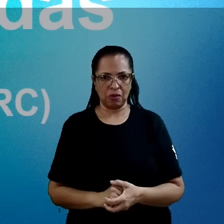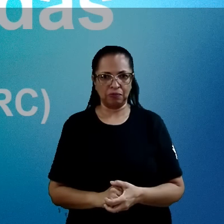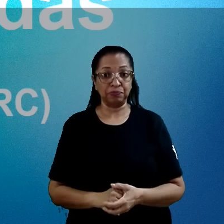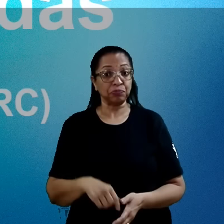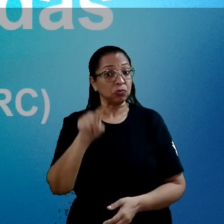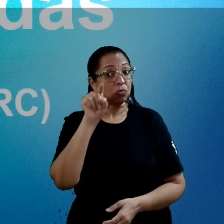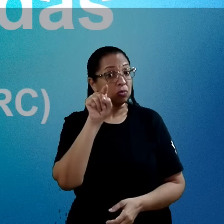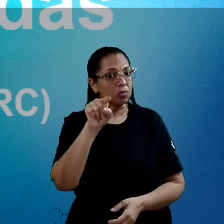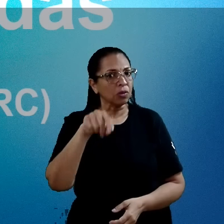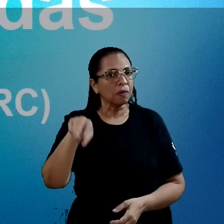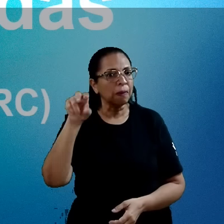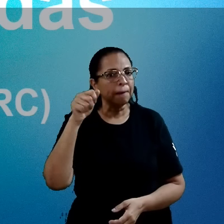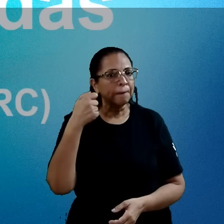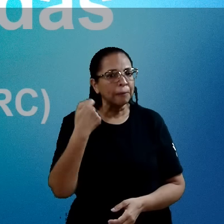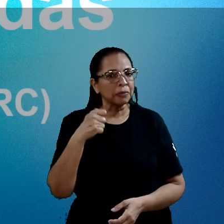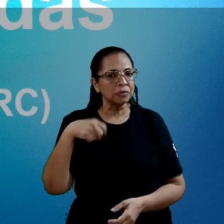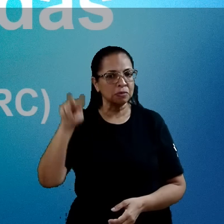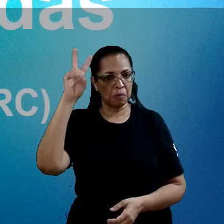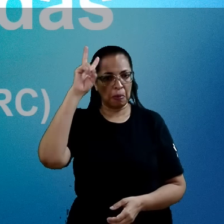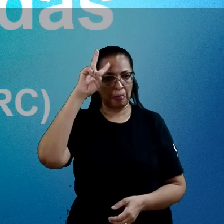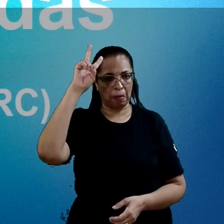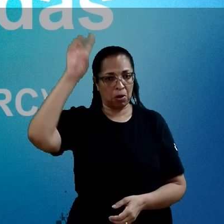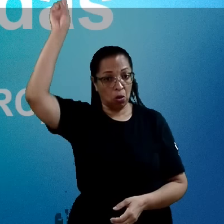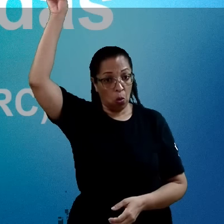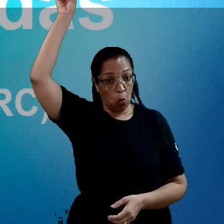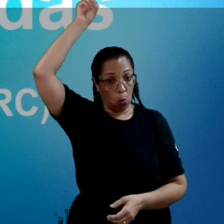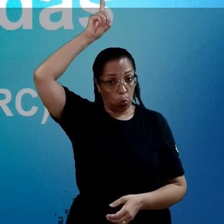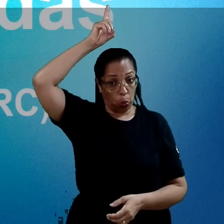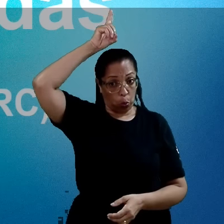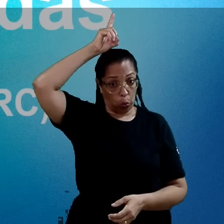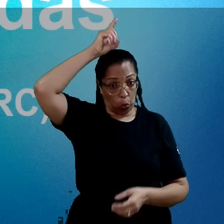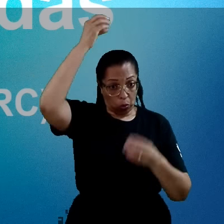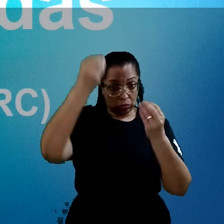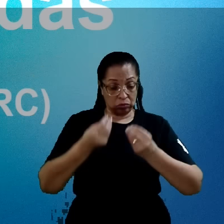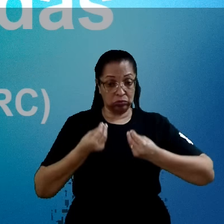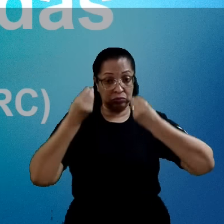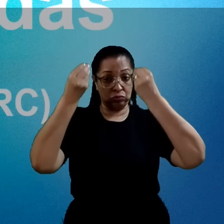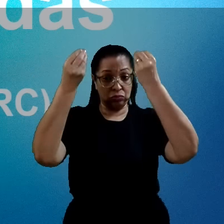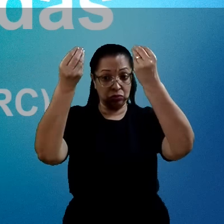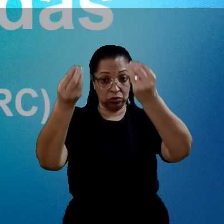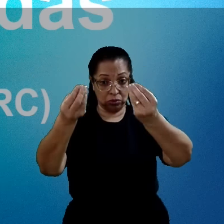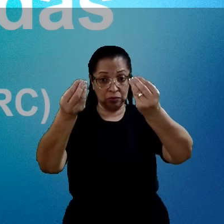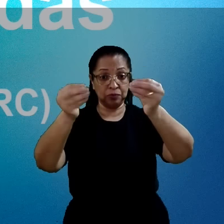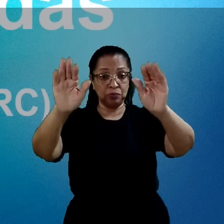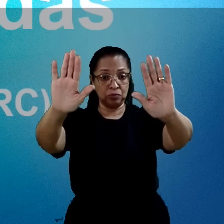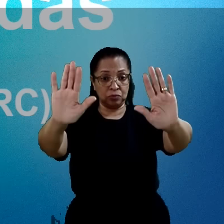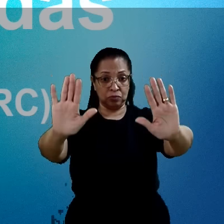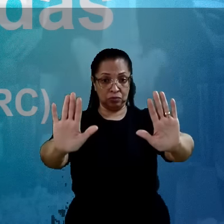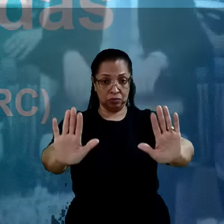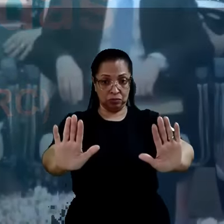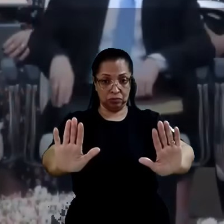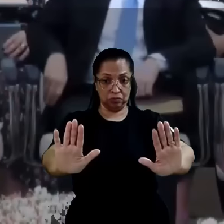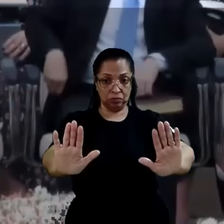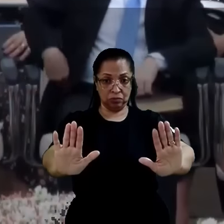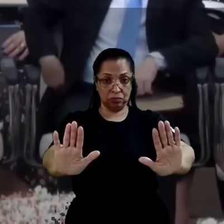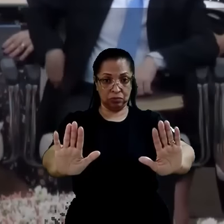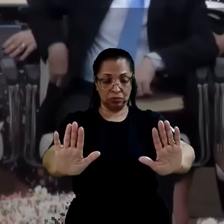existe em Ti pela imposição das minhas mãos primeiro